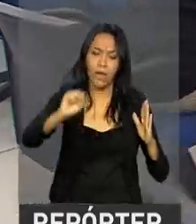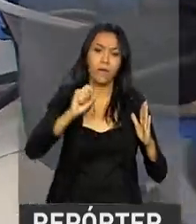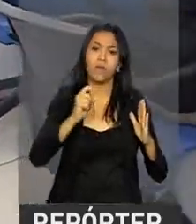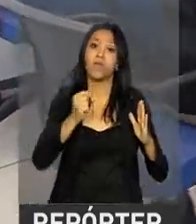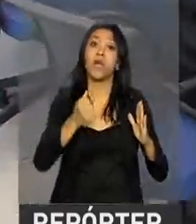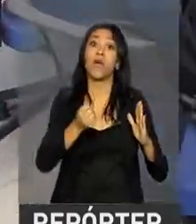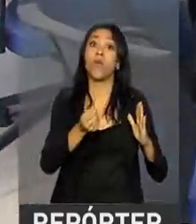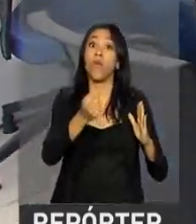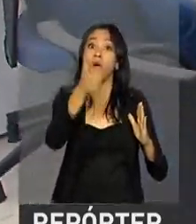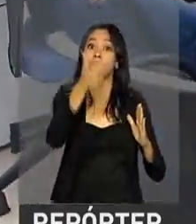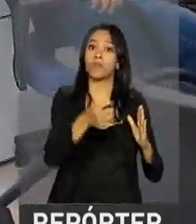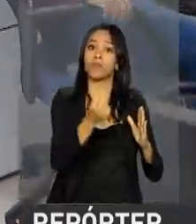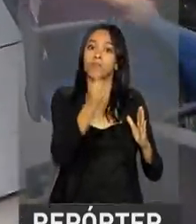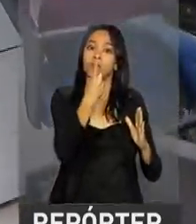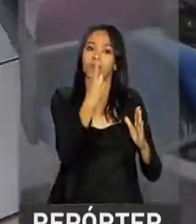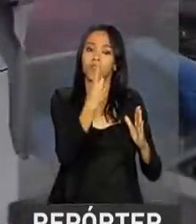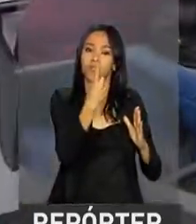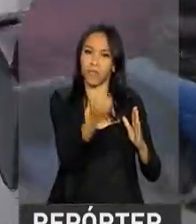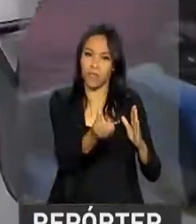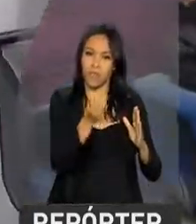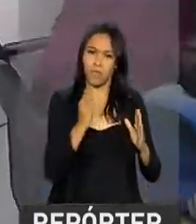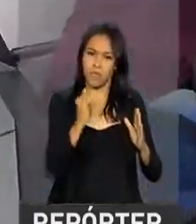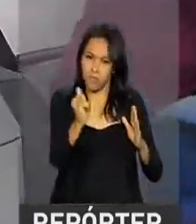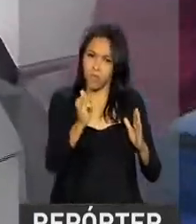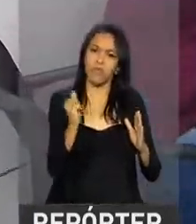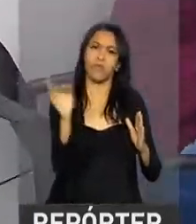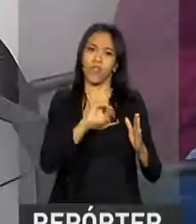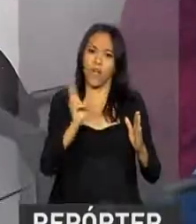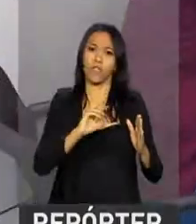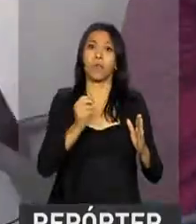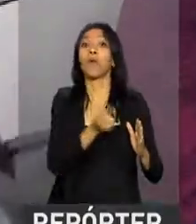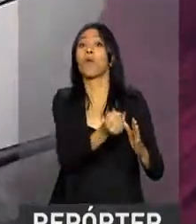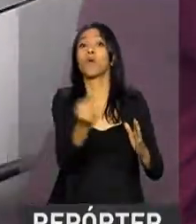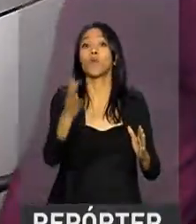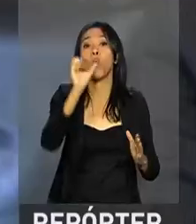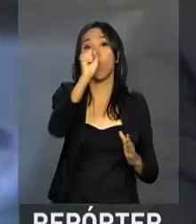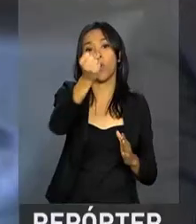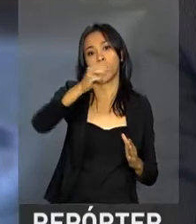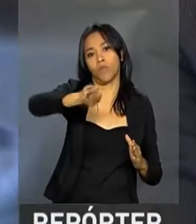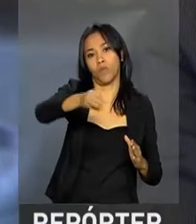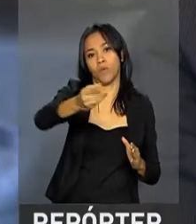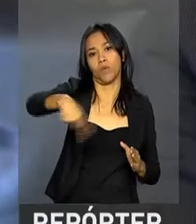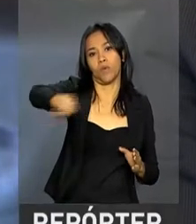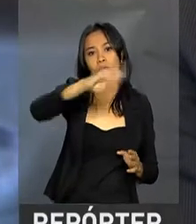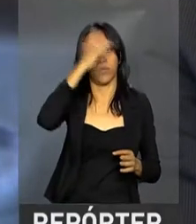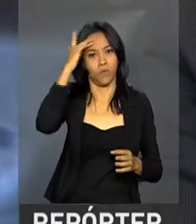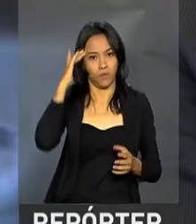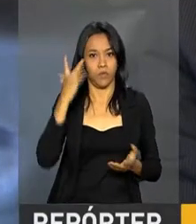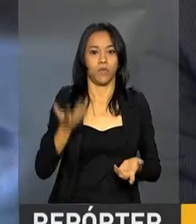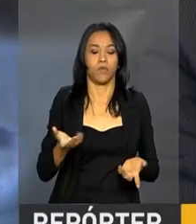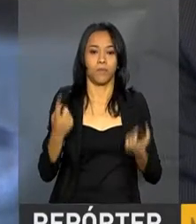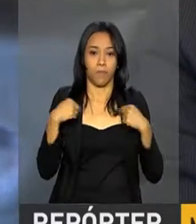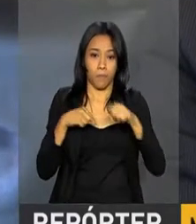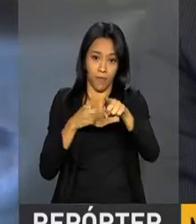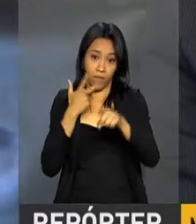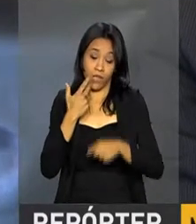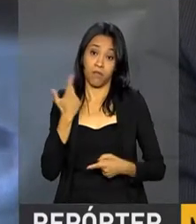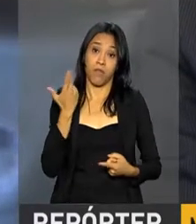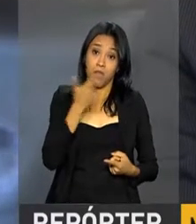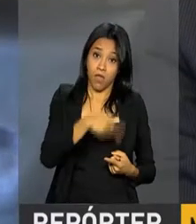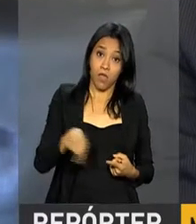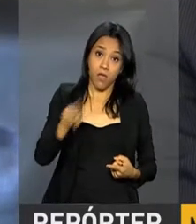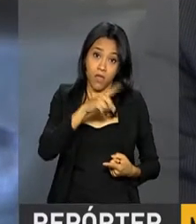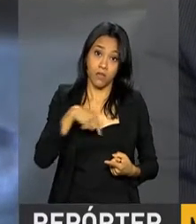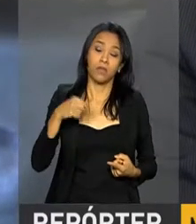quase 16 bilhões de reais para 8 milhões de brasileiros esses valores esse trabalhador ele pode tirar